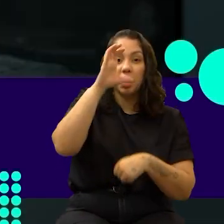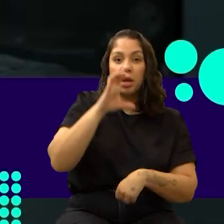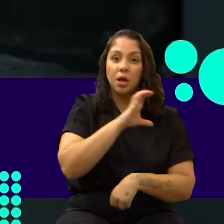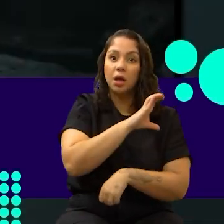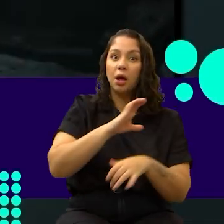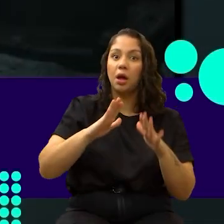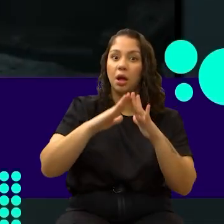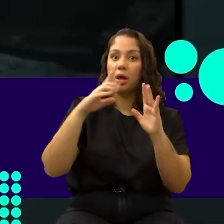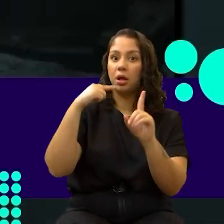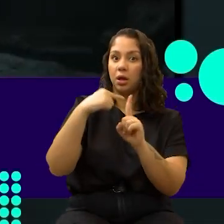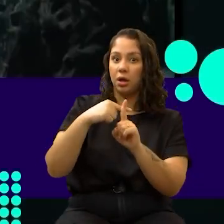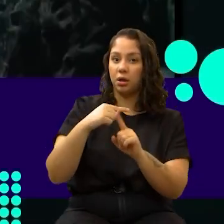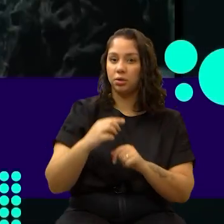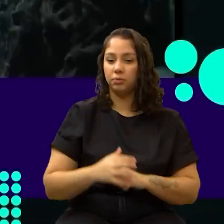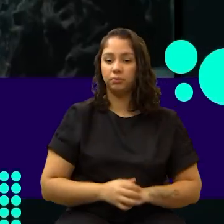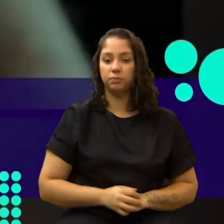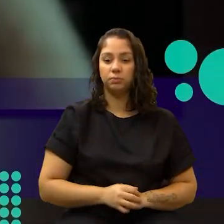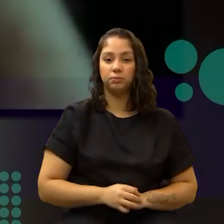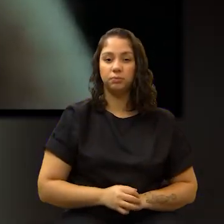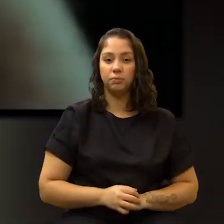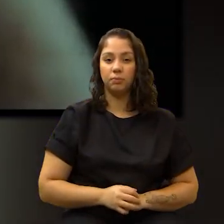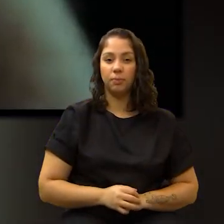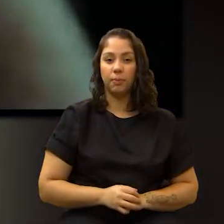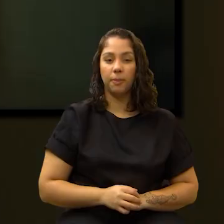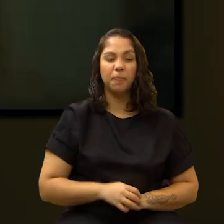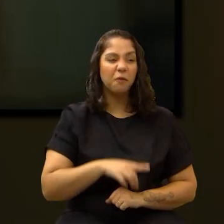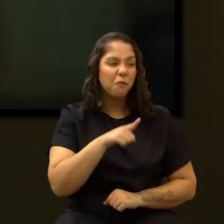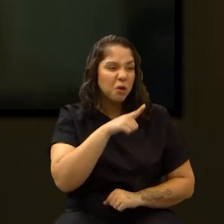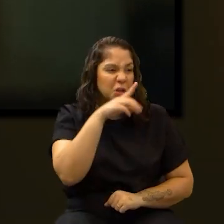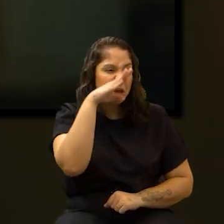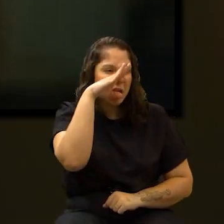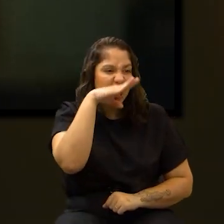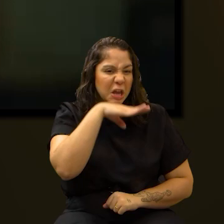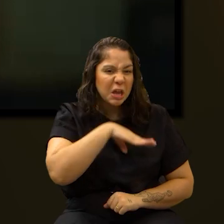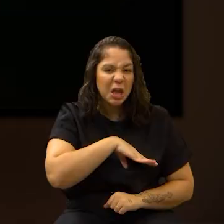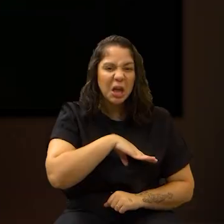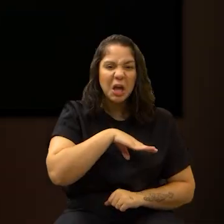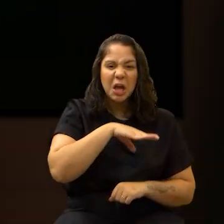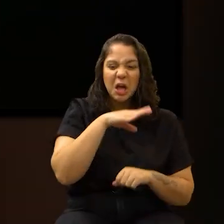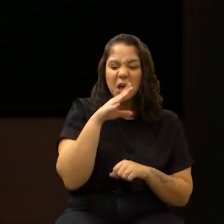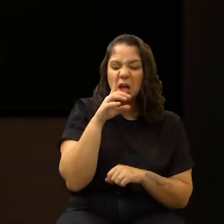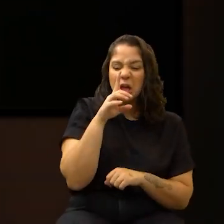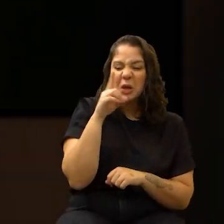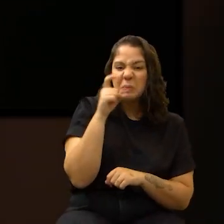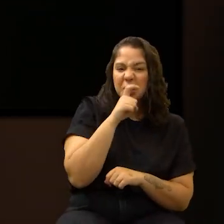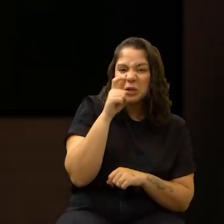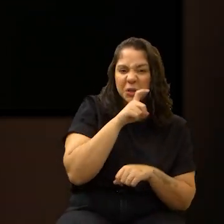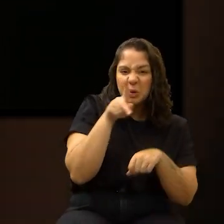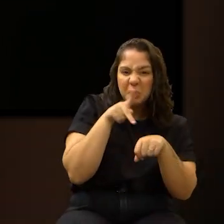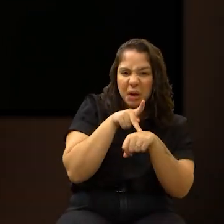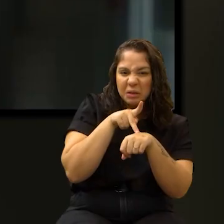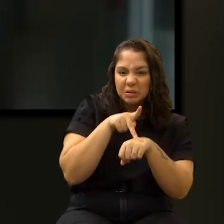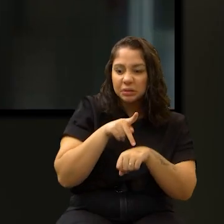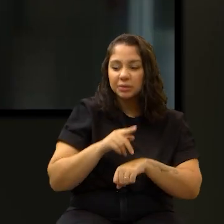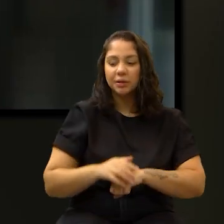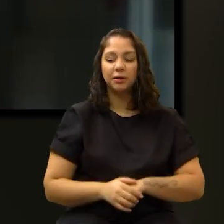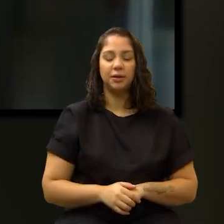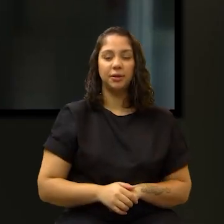tentou manter escondida desesperadamente. Você foi enganado e mordeu a